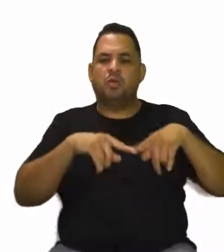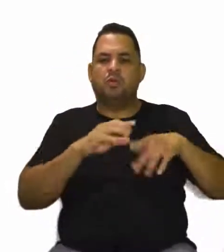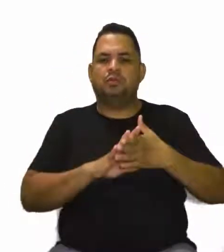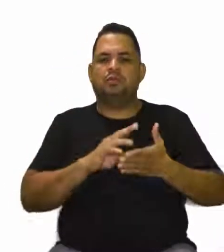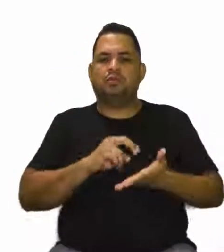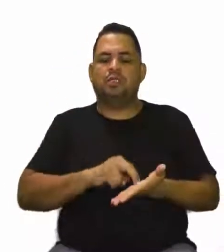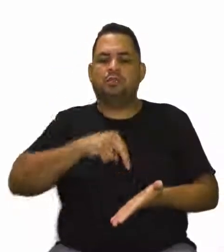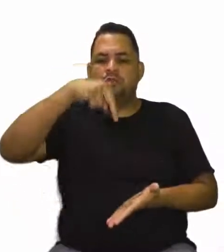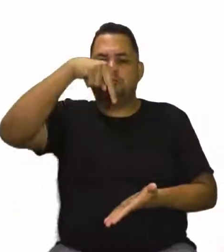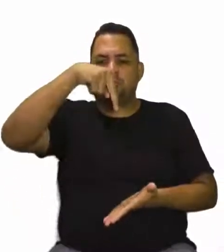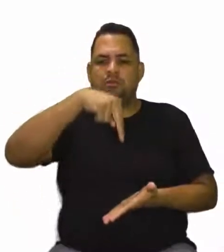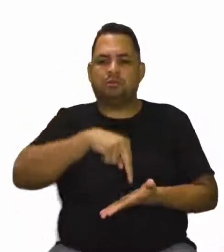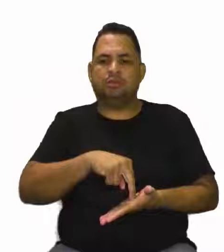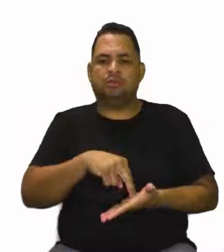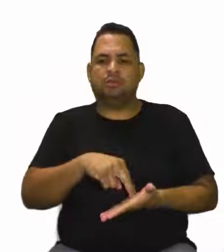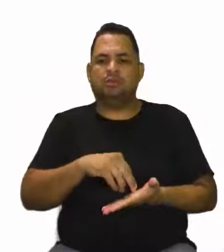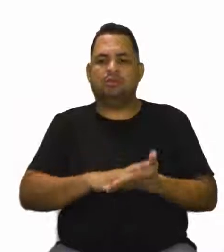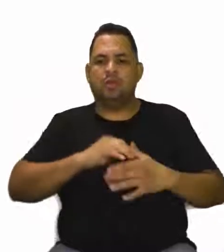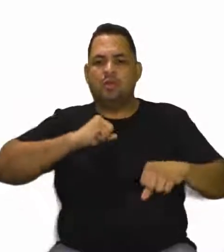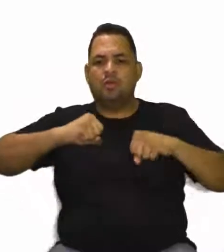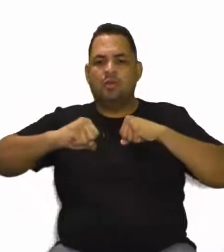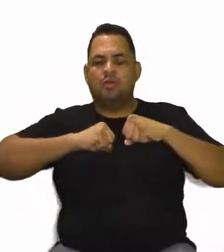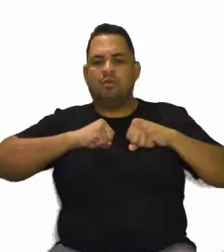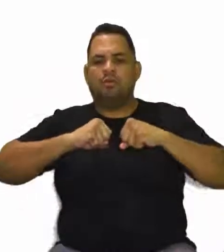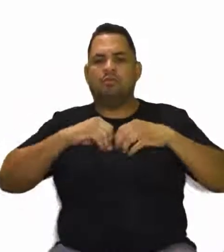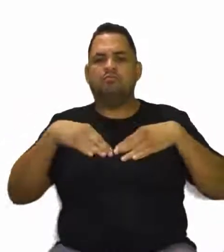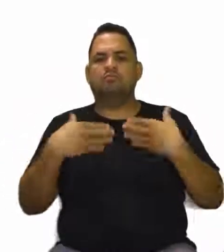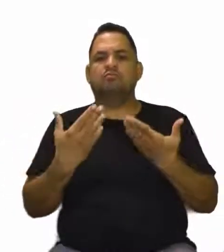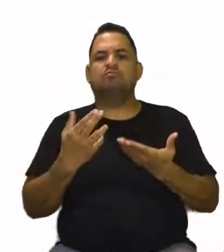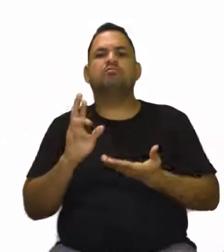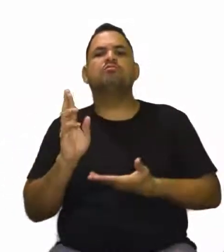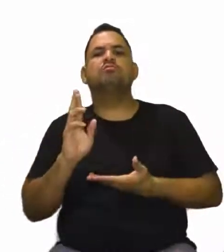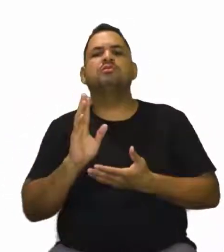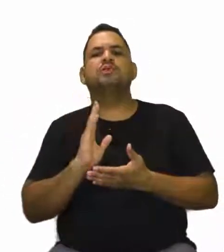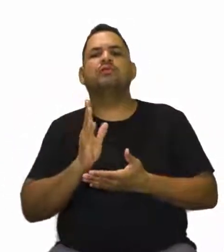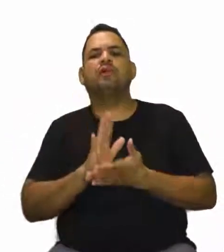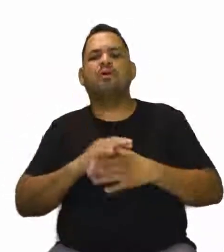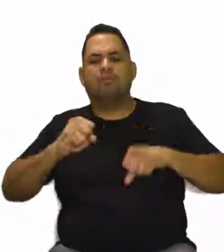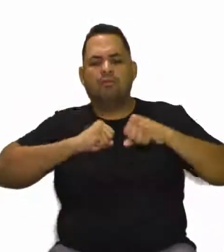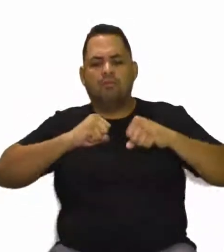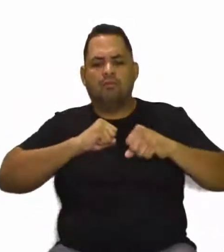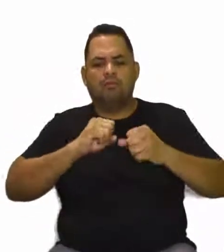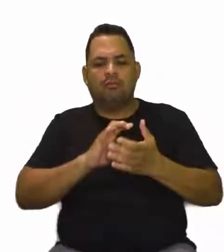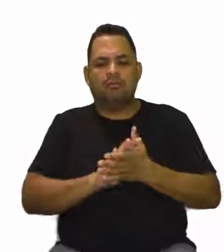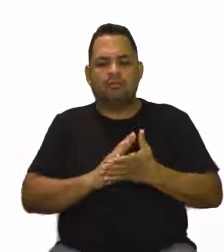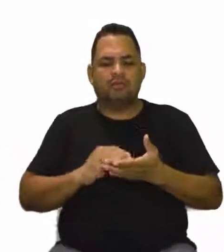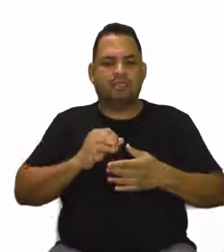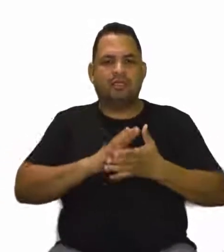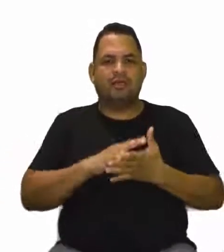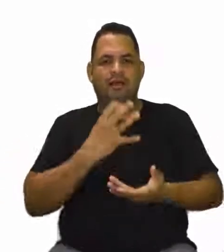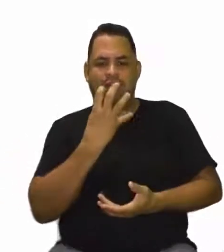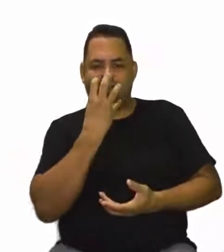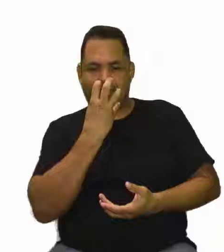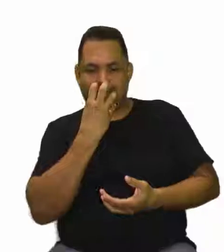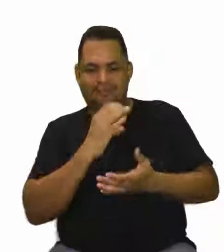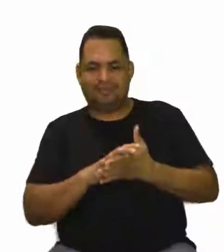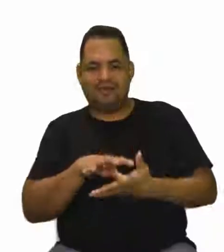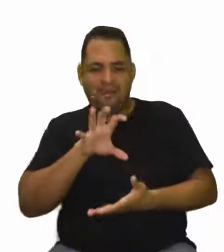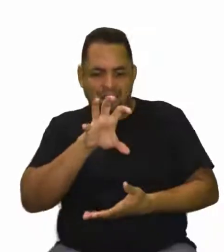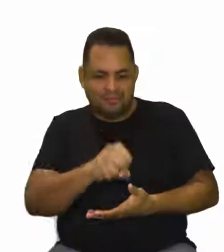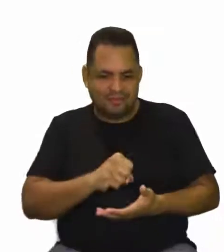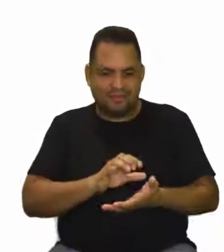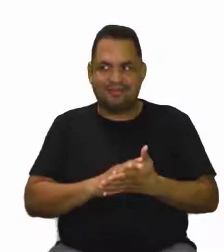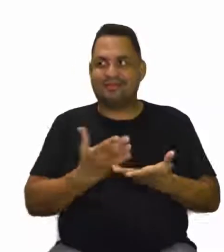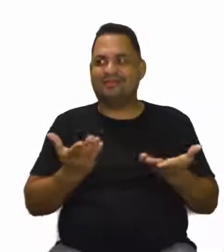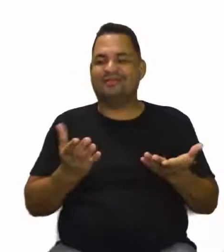O saltar. O correr. Quem foi que já não correu? Seja do cachorro que queria morder, seja para